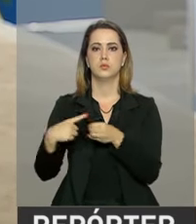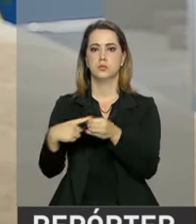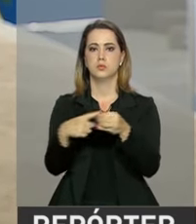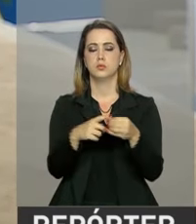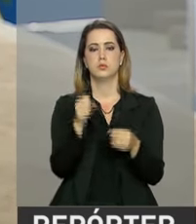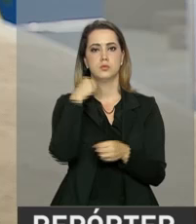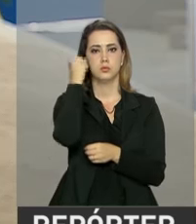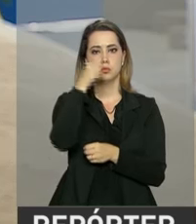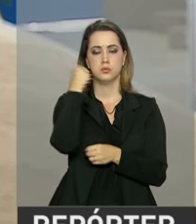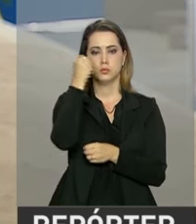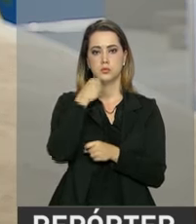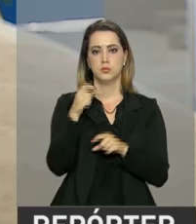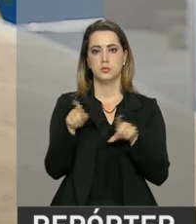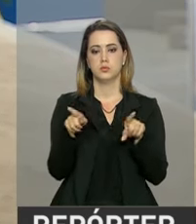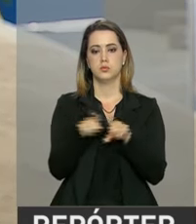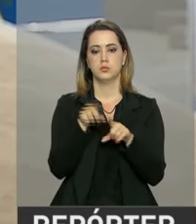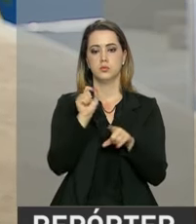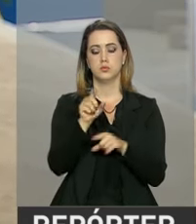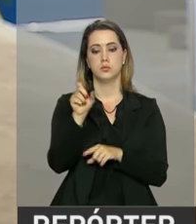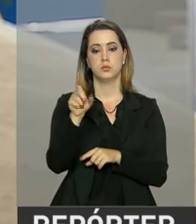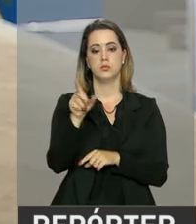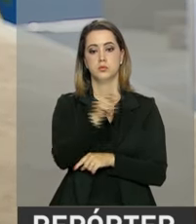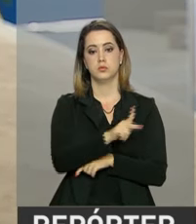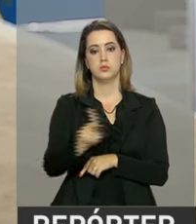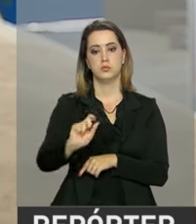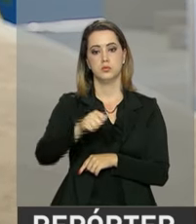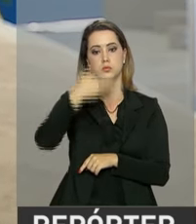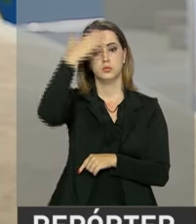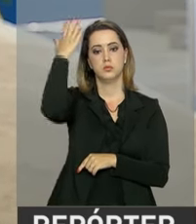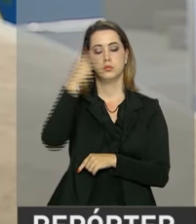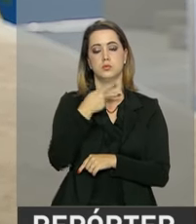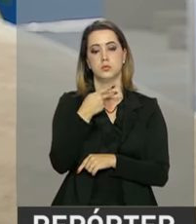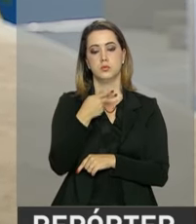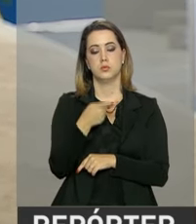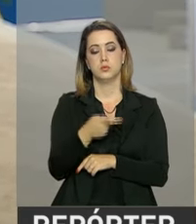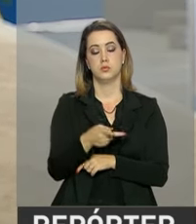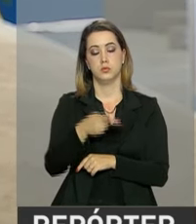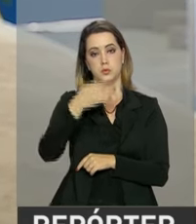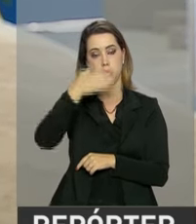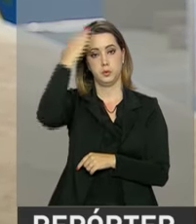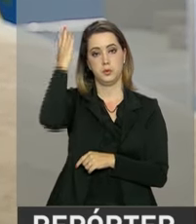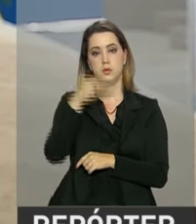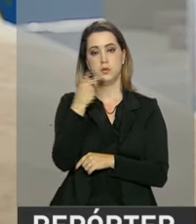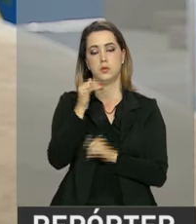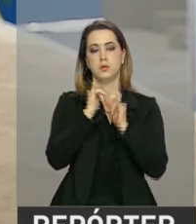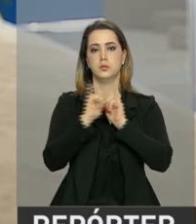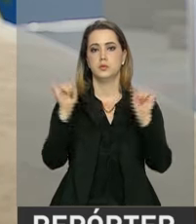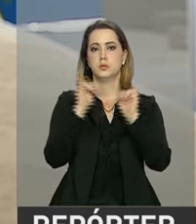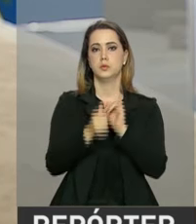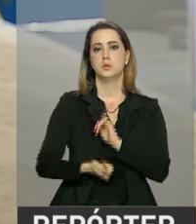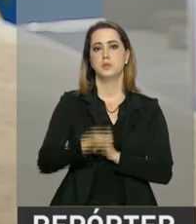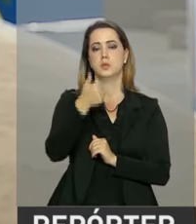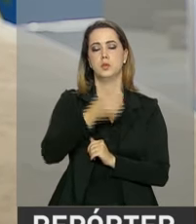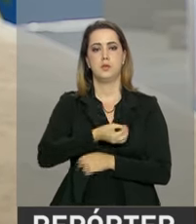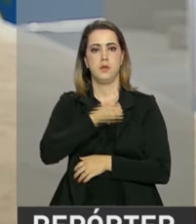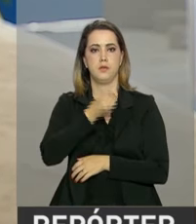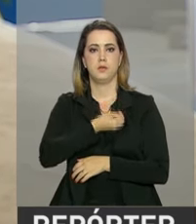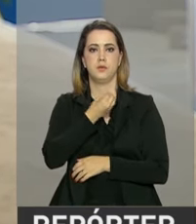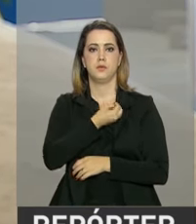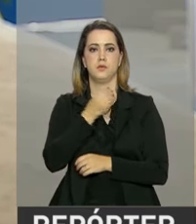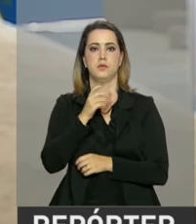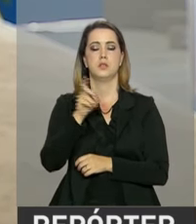e senadores eh o presidente Michel Temer disse que o programa vai eh melhorar as condições de vida